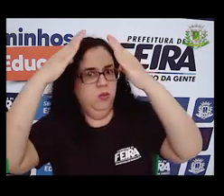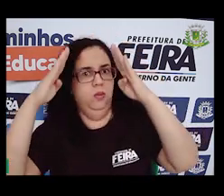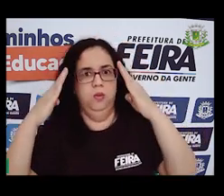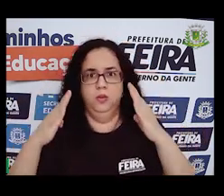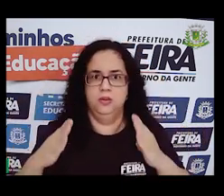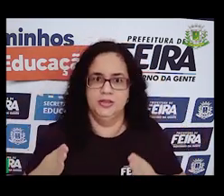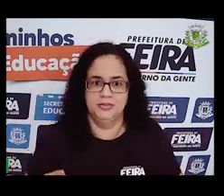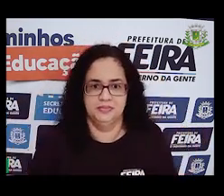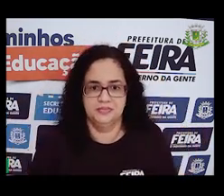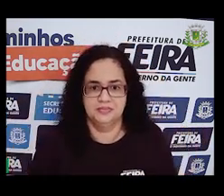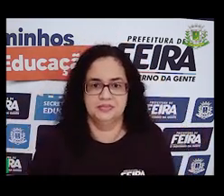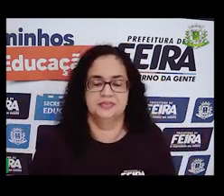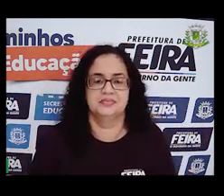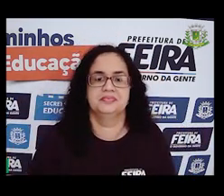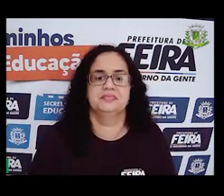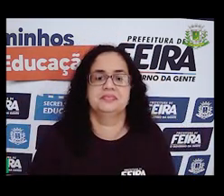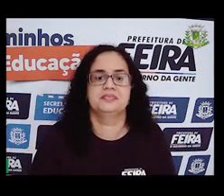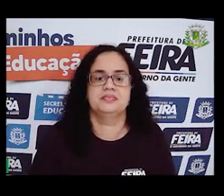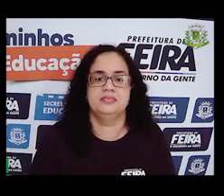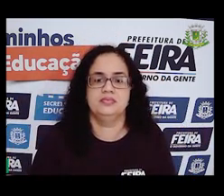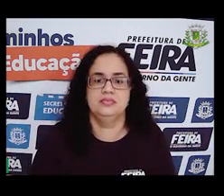casa destruirei."